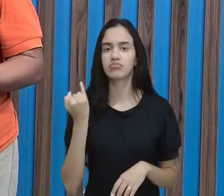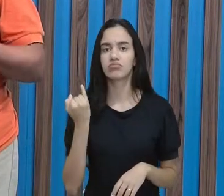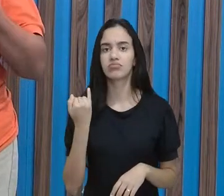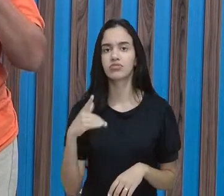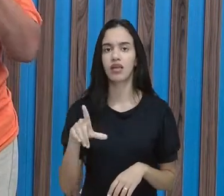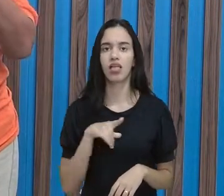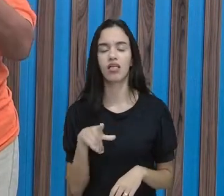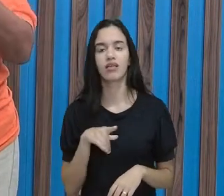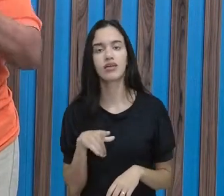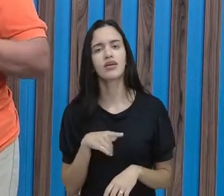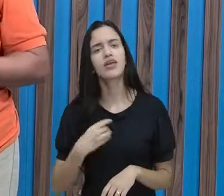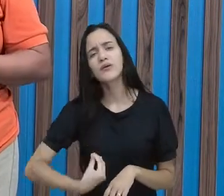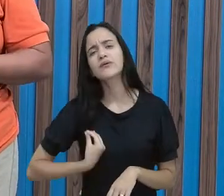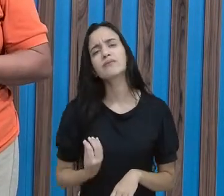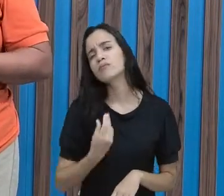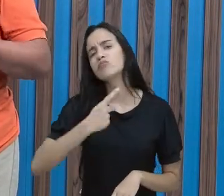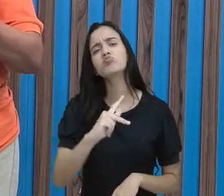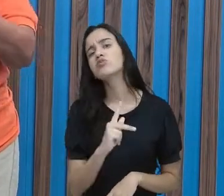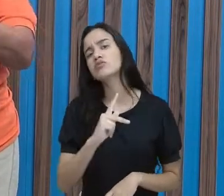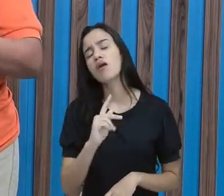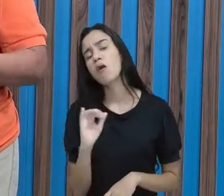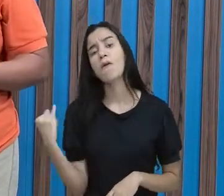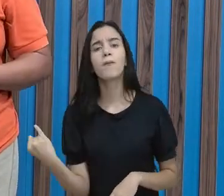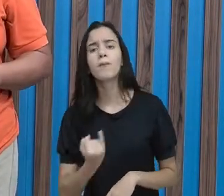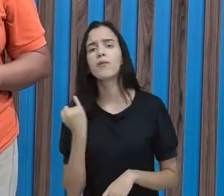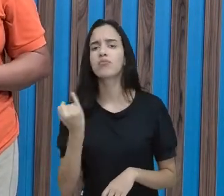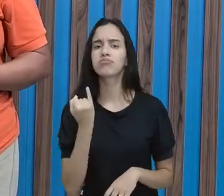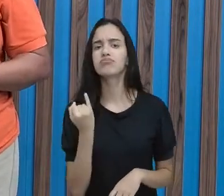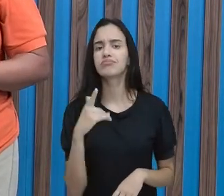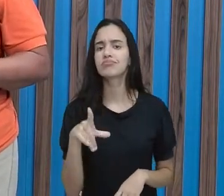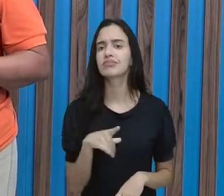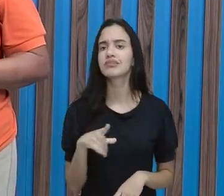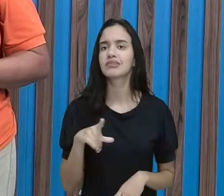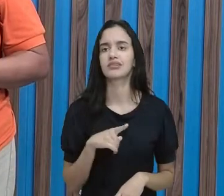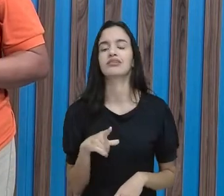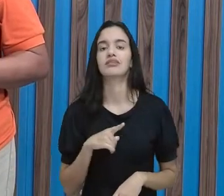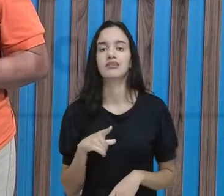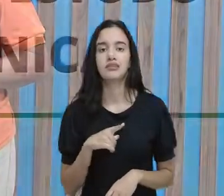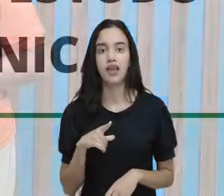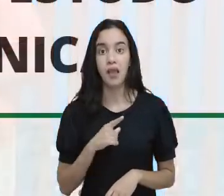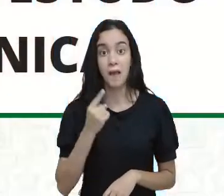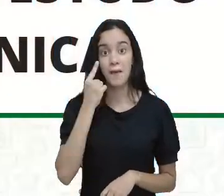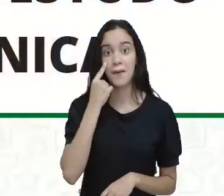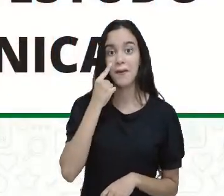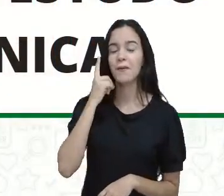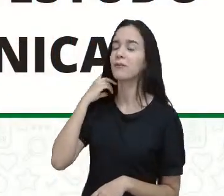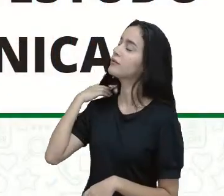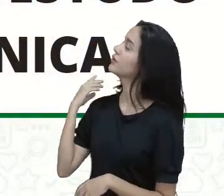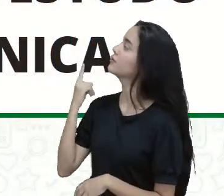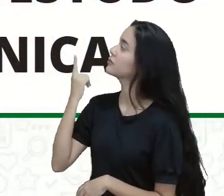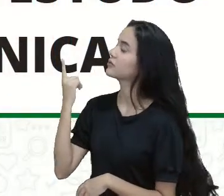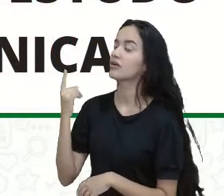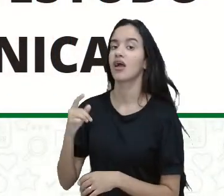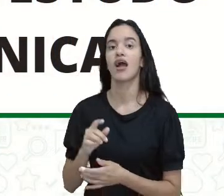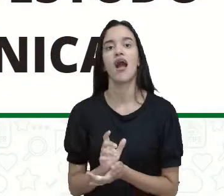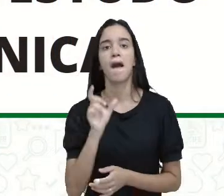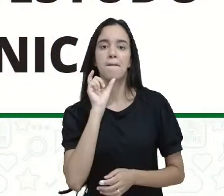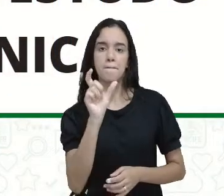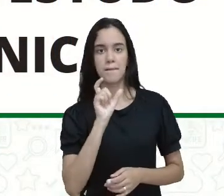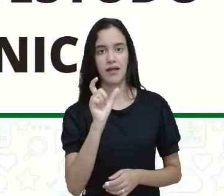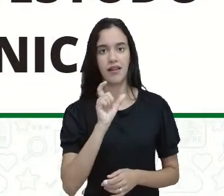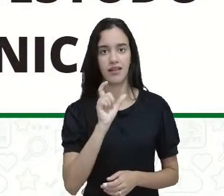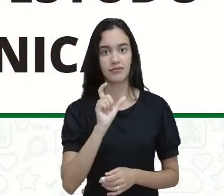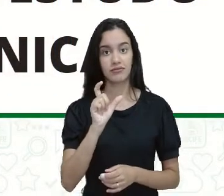tem? Na sua vida, qual é a importância que tem a tecnologia? Olha só, a palavra